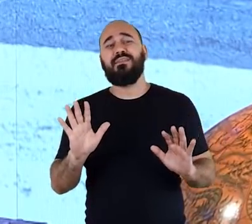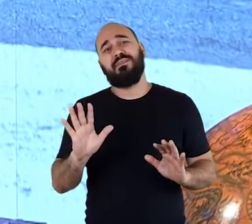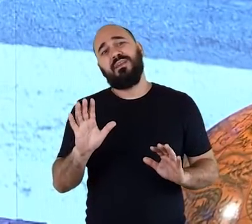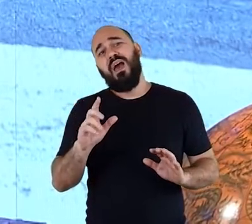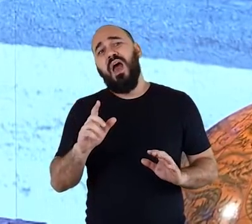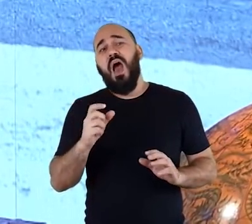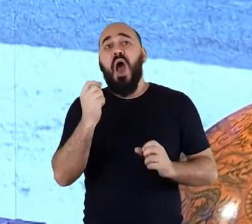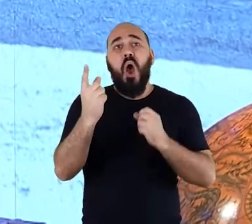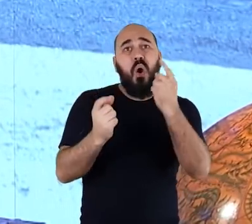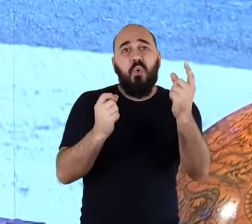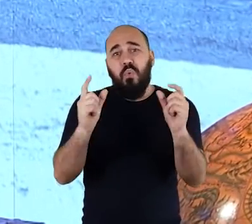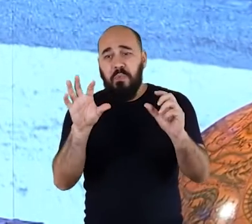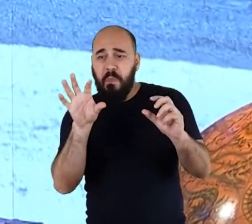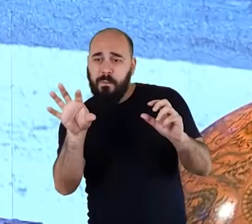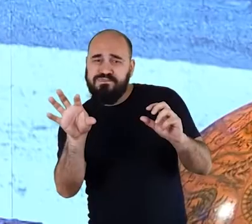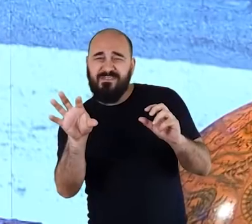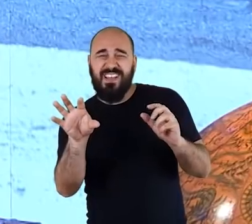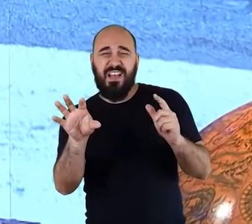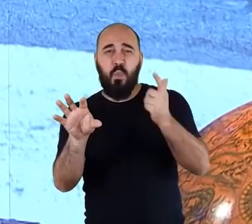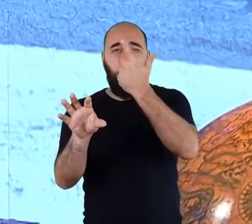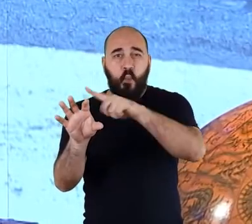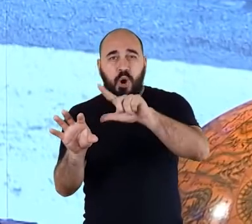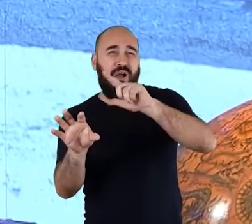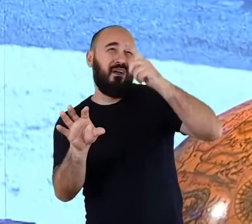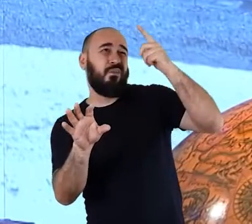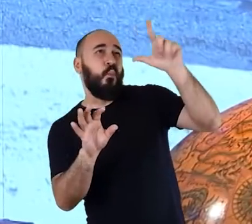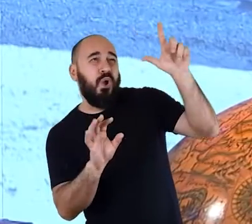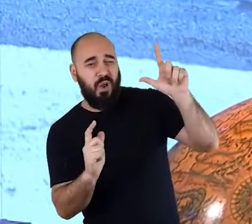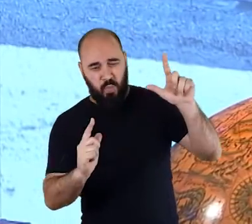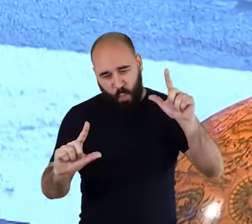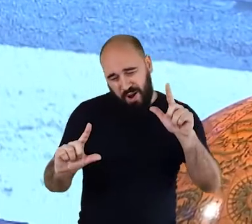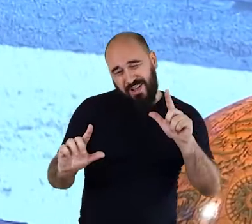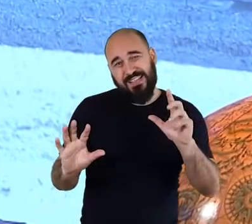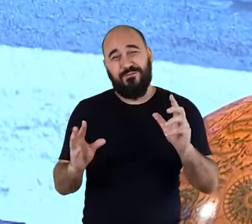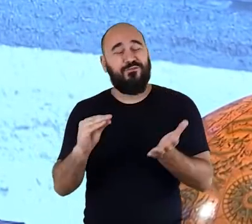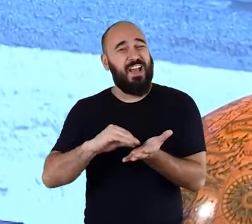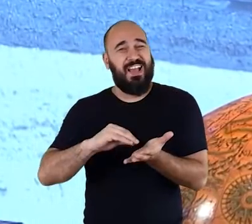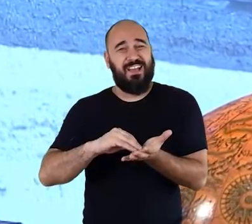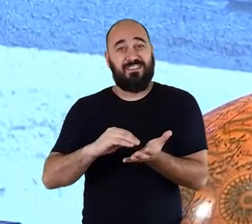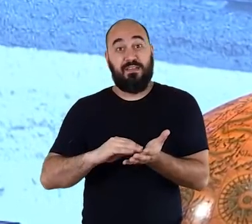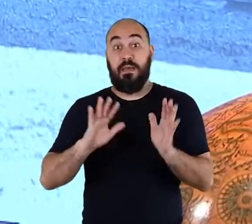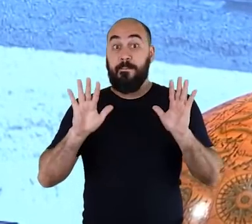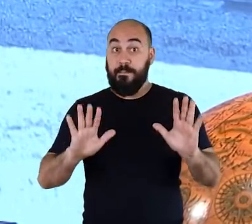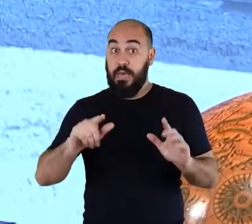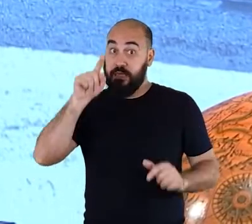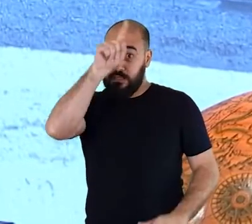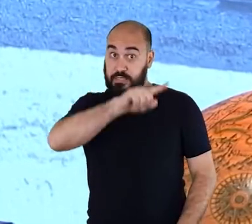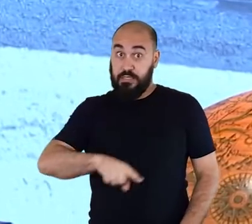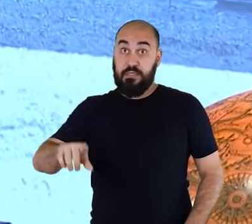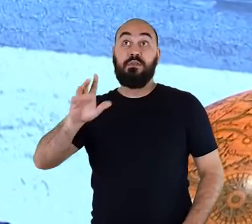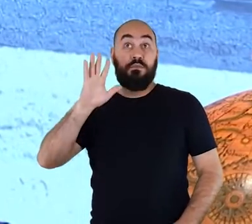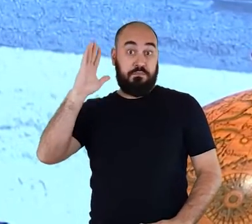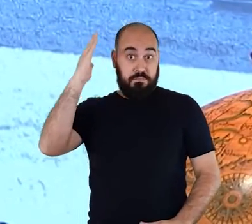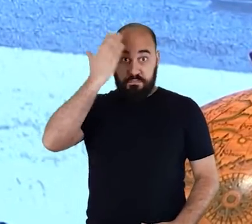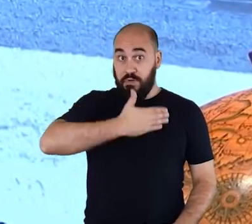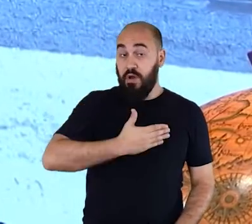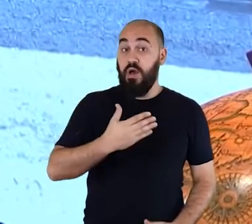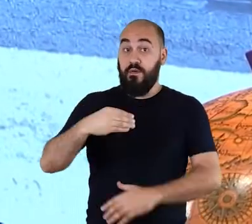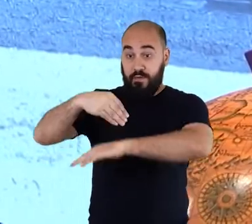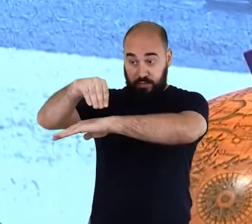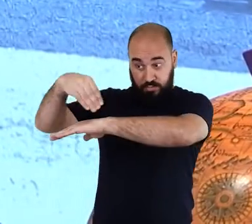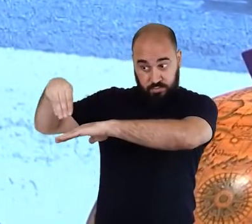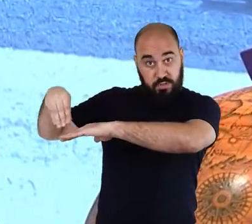essa continua sendo uma valiosa descoberta para a arqueologia bíblica, apesar de tudo o que aconteceu com a pedra, porque além de